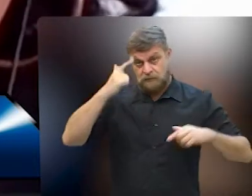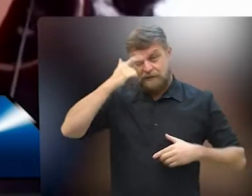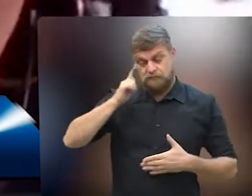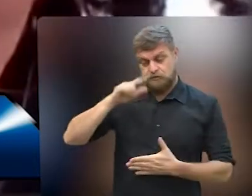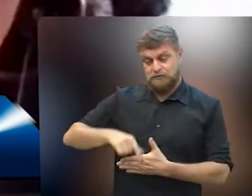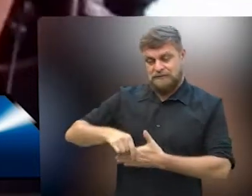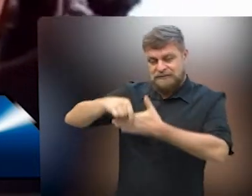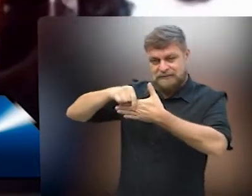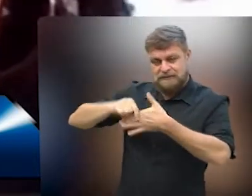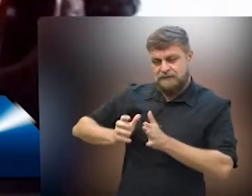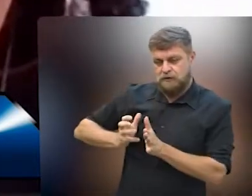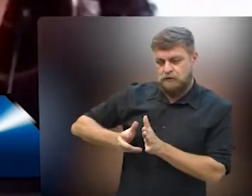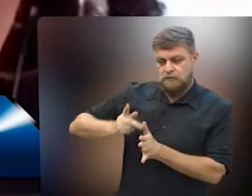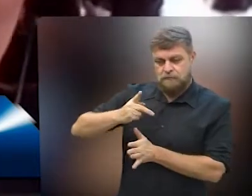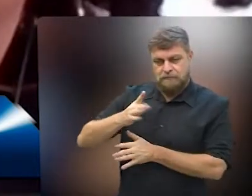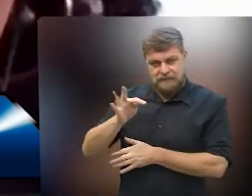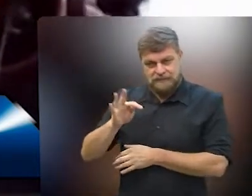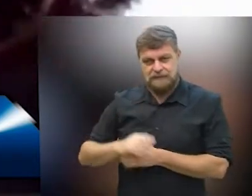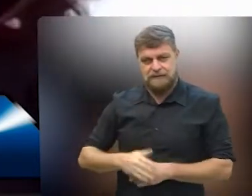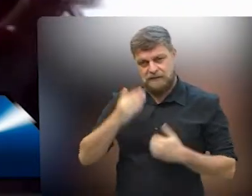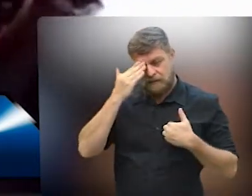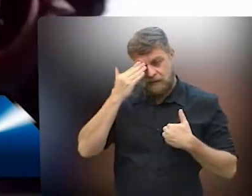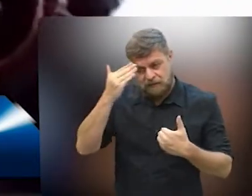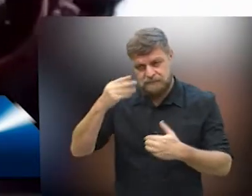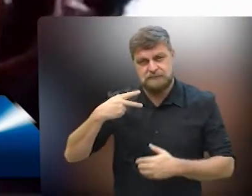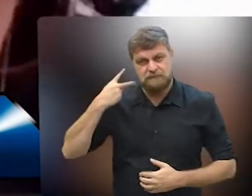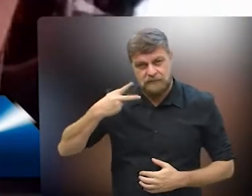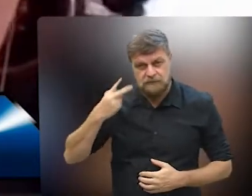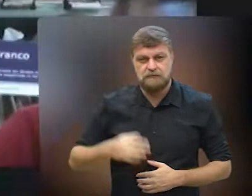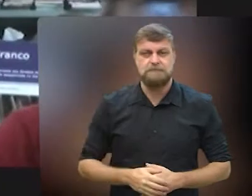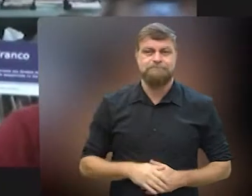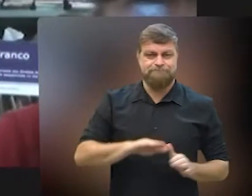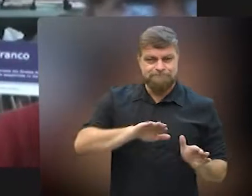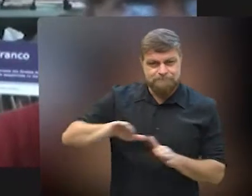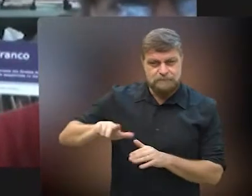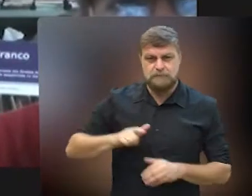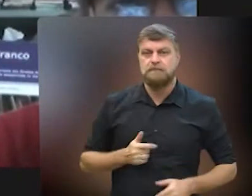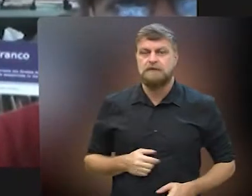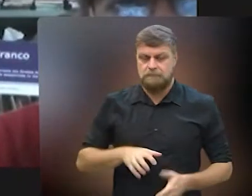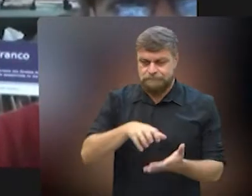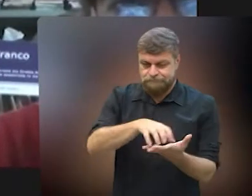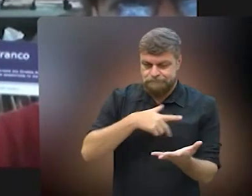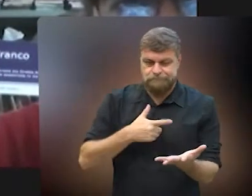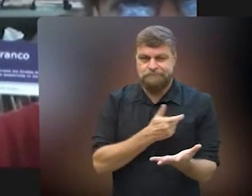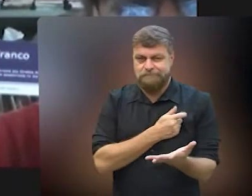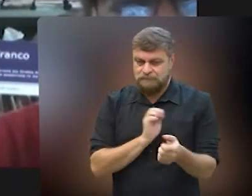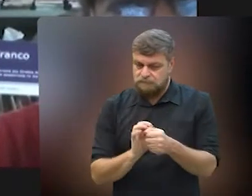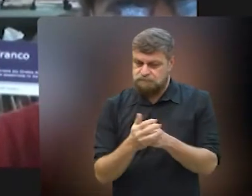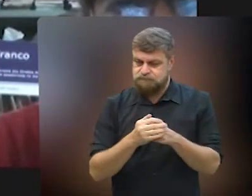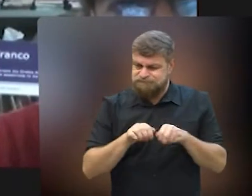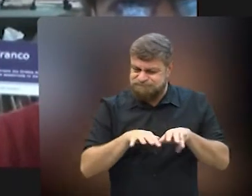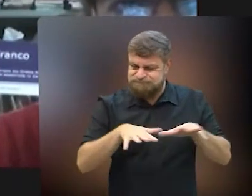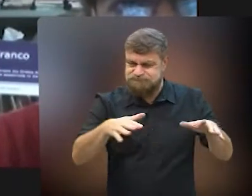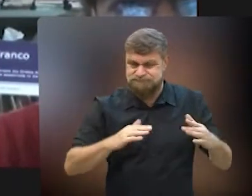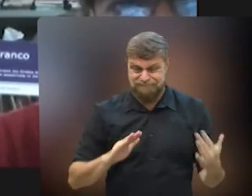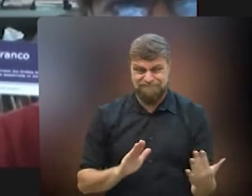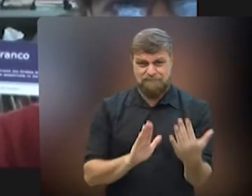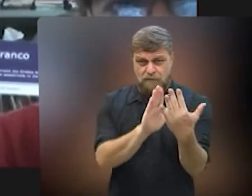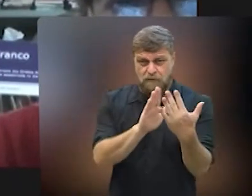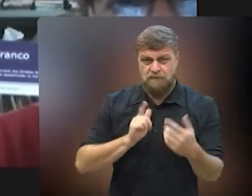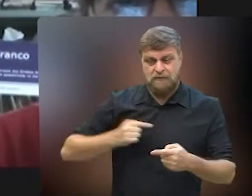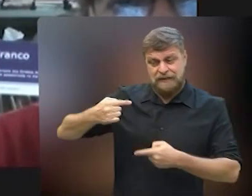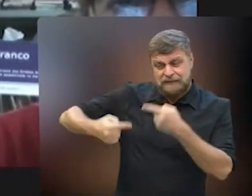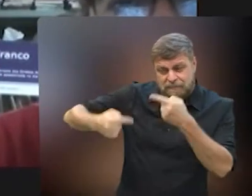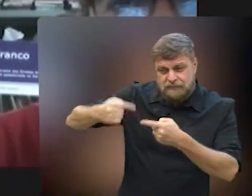por estar hoje como liderança dessa bancada, né? Agradecer aos meus pares. O impacto da Covid-19 nas unidades básicas